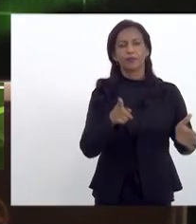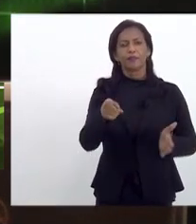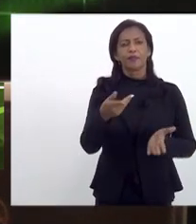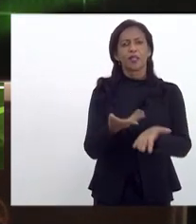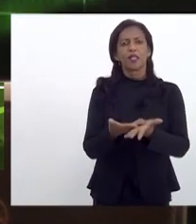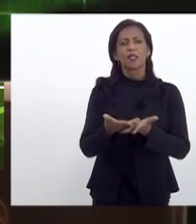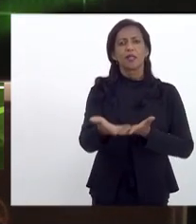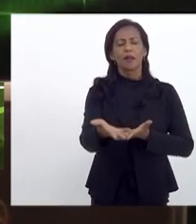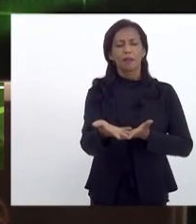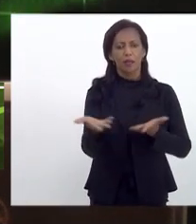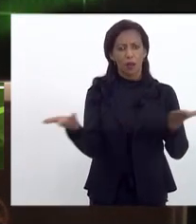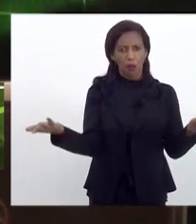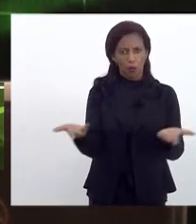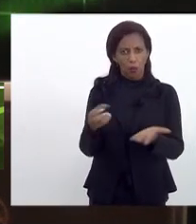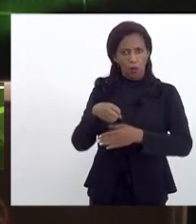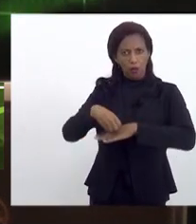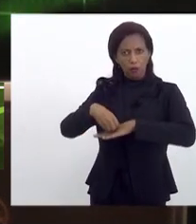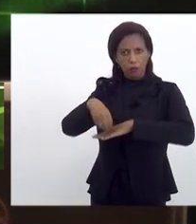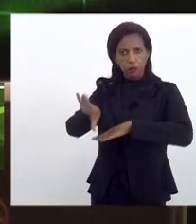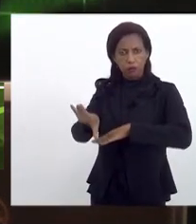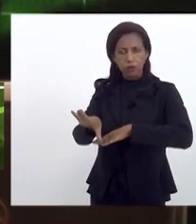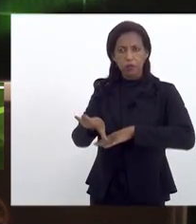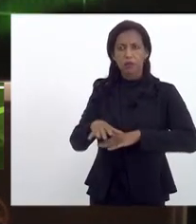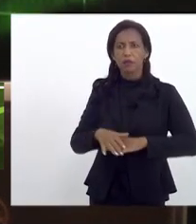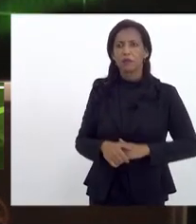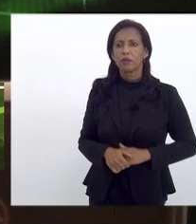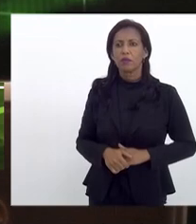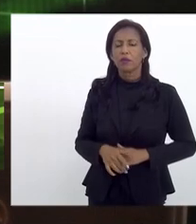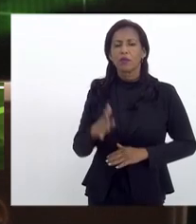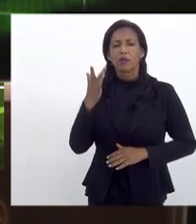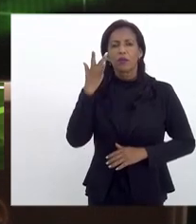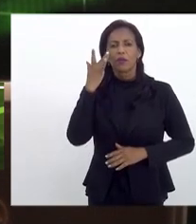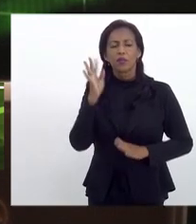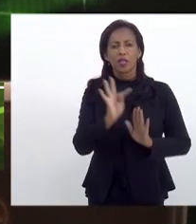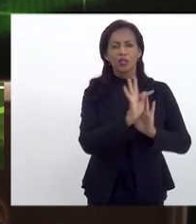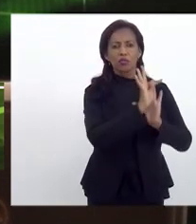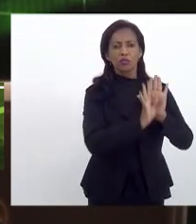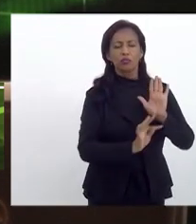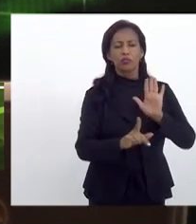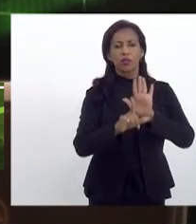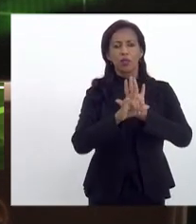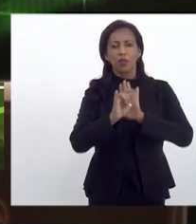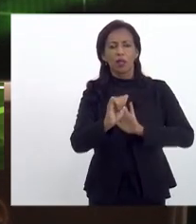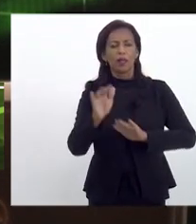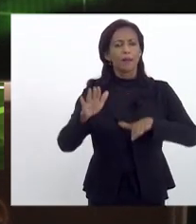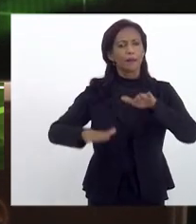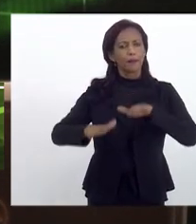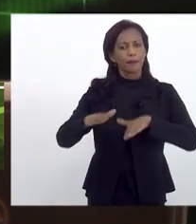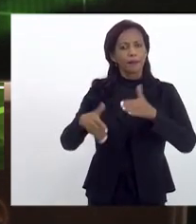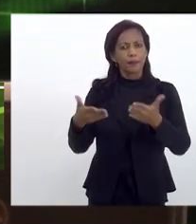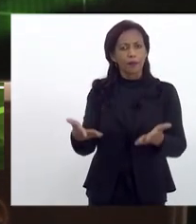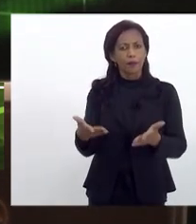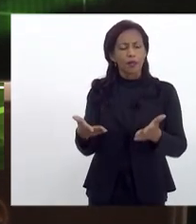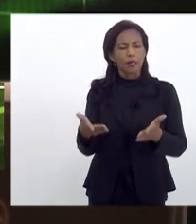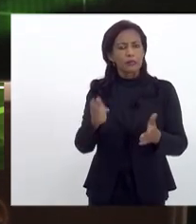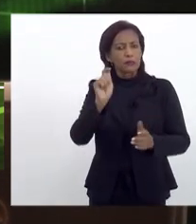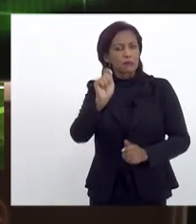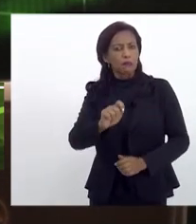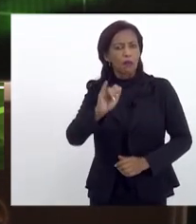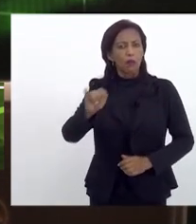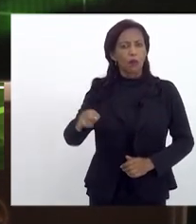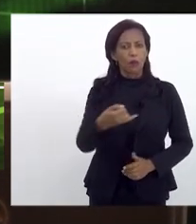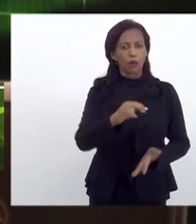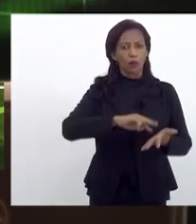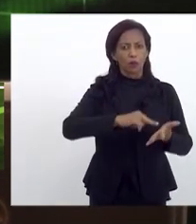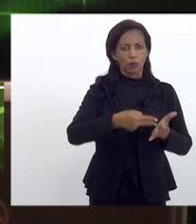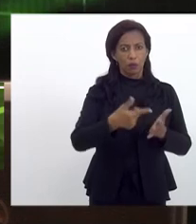agora Pra amarrar Você acha que invalida Que no texto da lei Ainda assim Se abre a possibilidade de alterar Pra